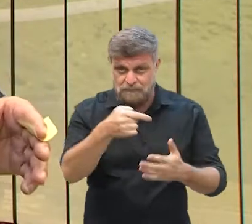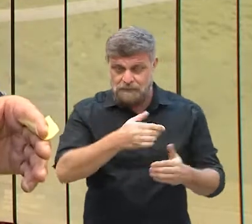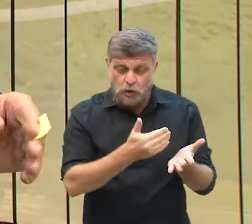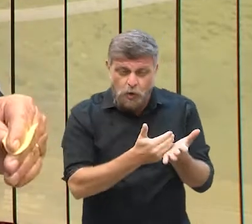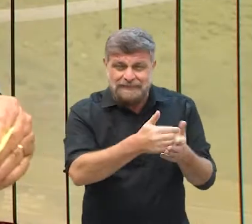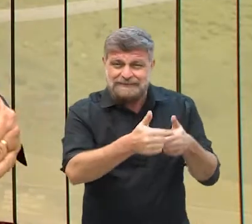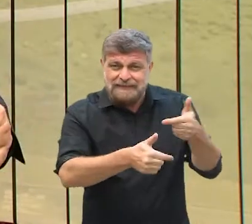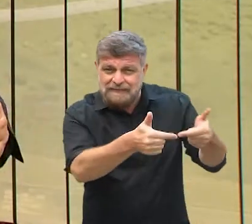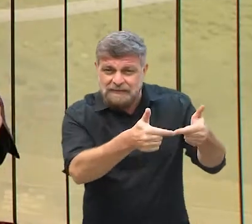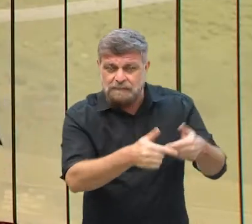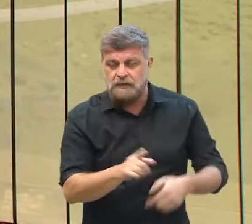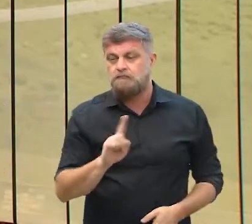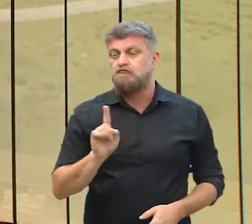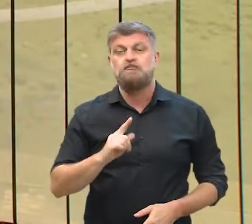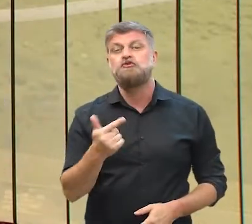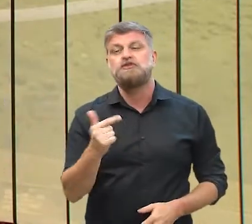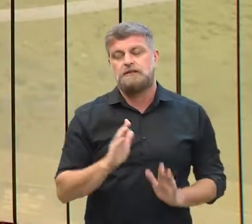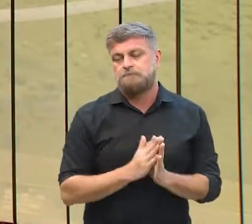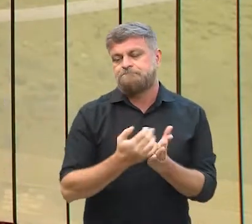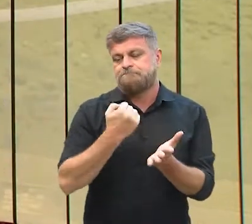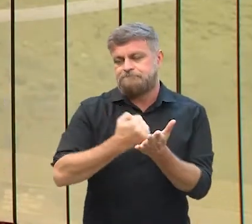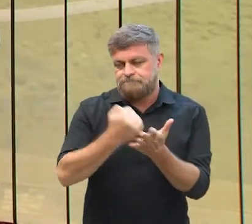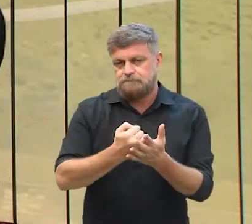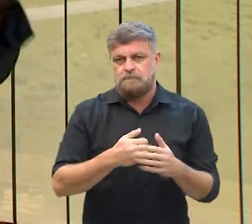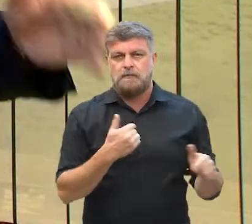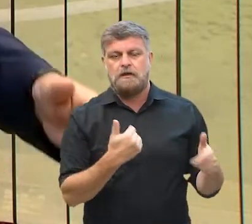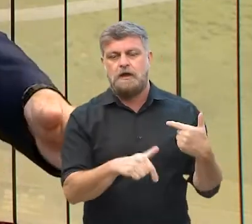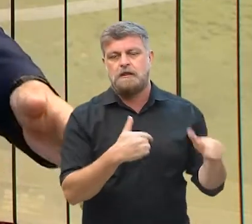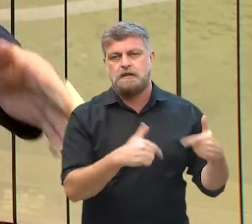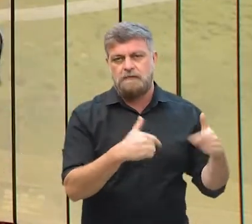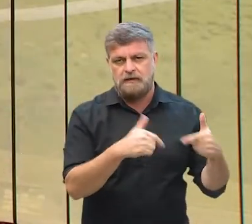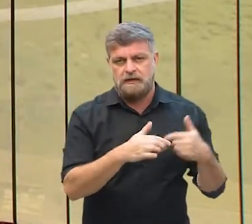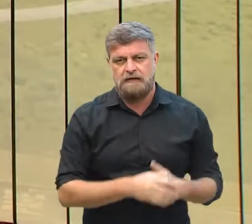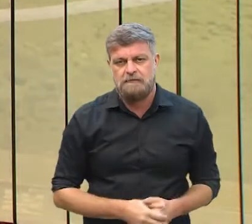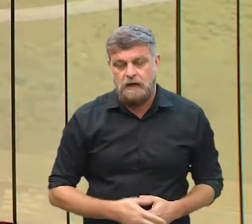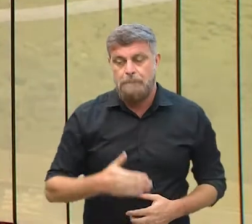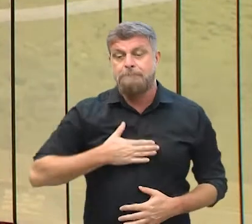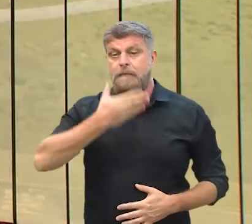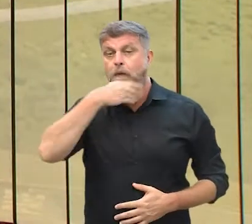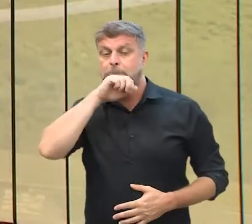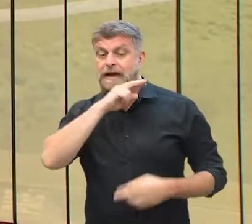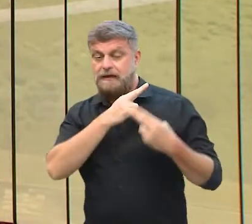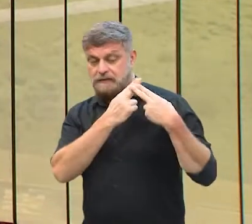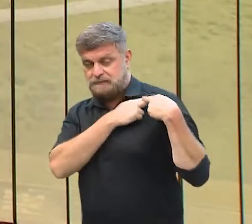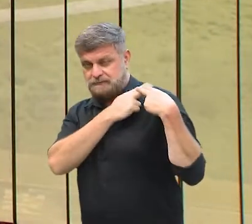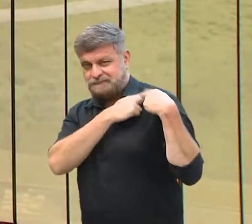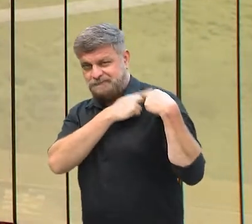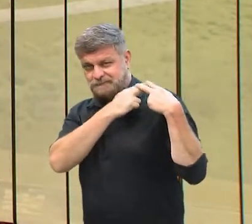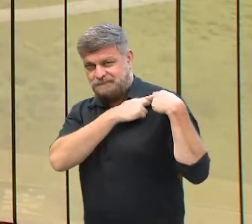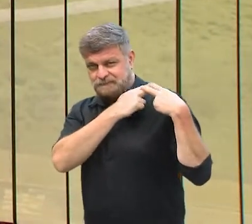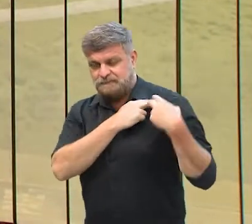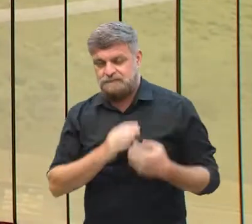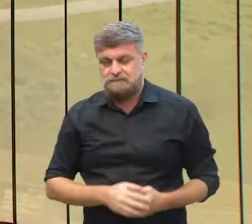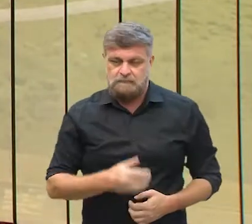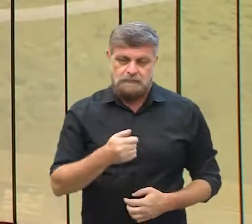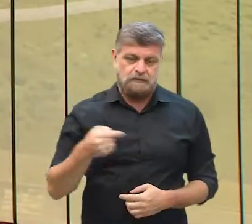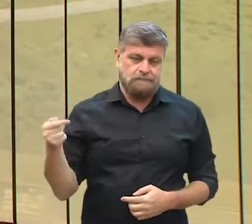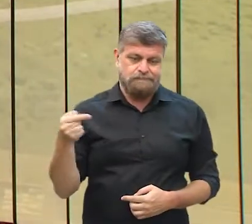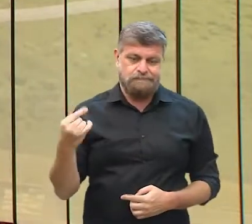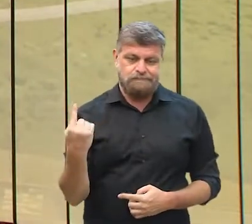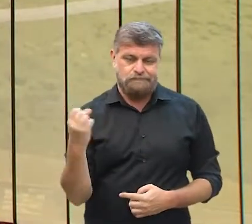na Avenida Líquido da Cunha, era uma lâmpada amarela, aquilo me traz grandes recordações, entendeu? Passando